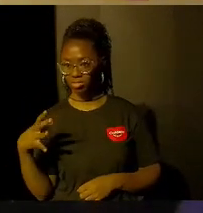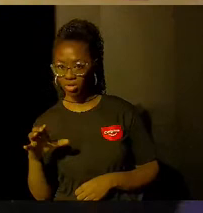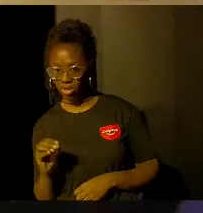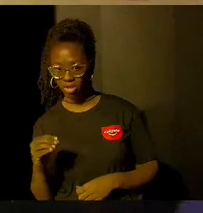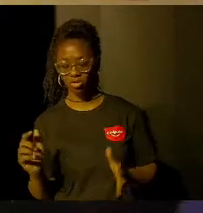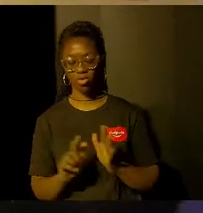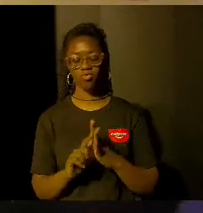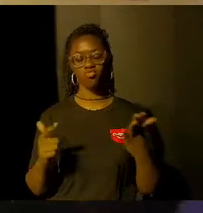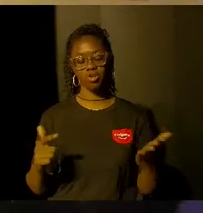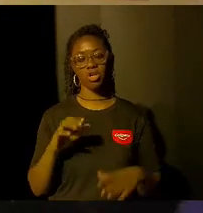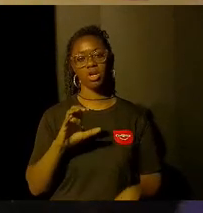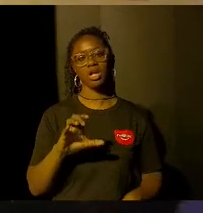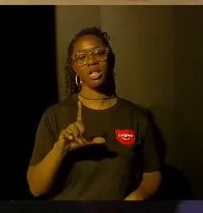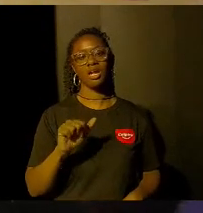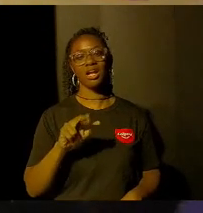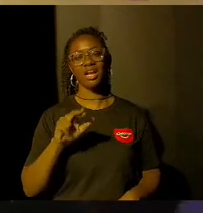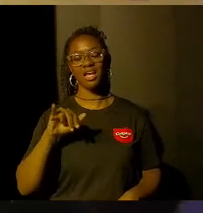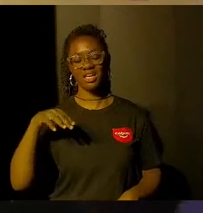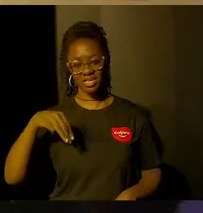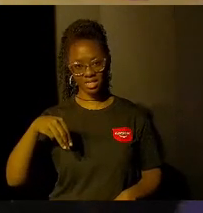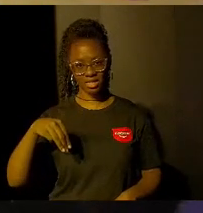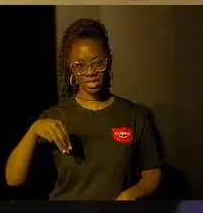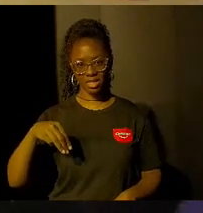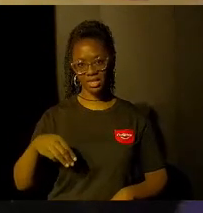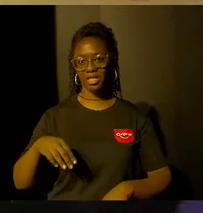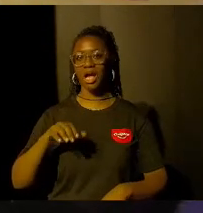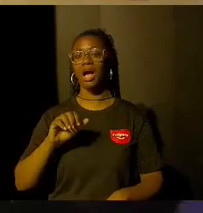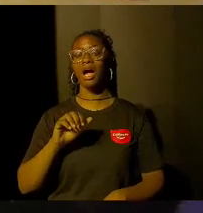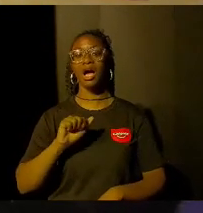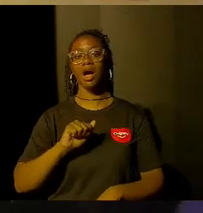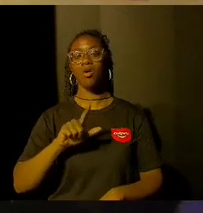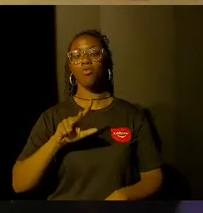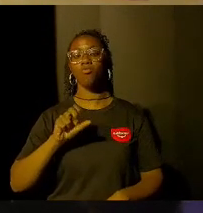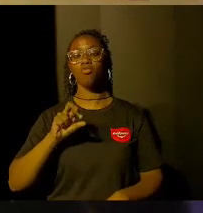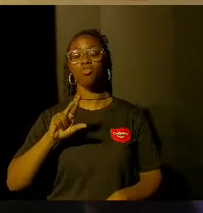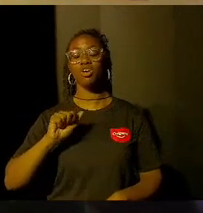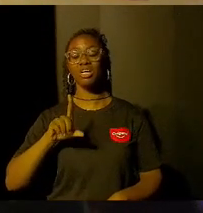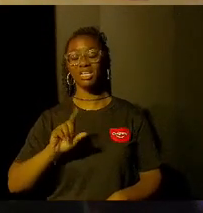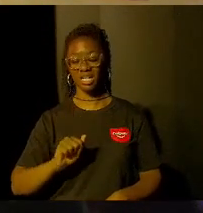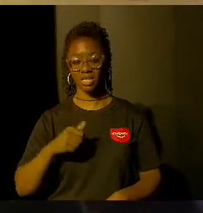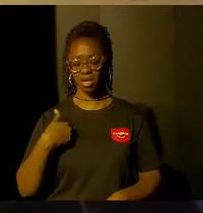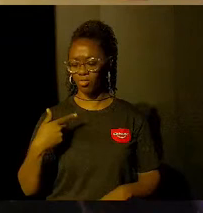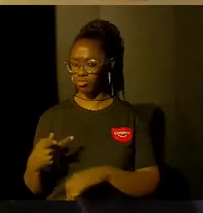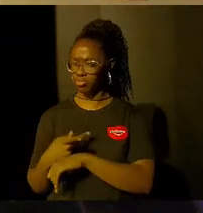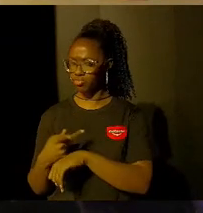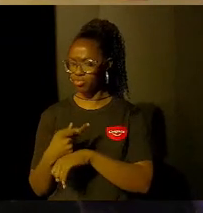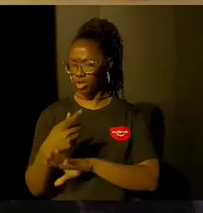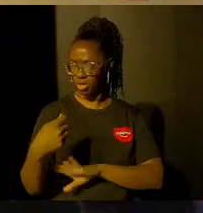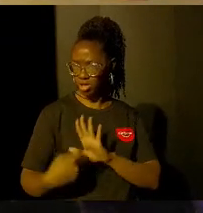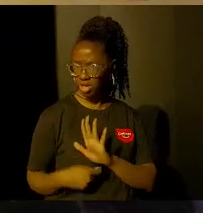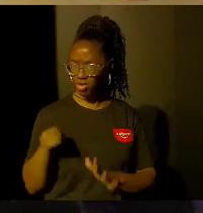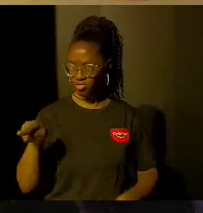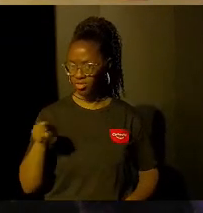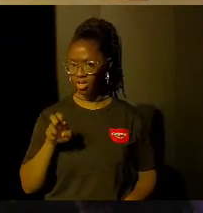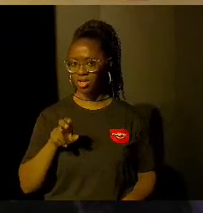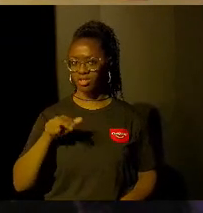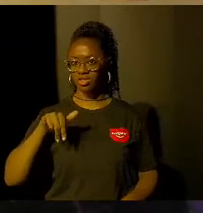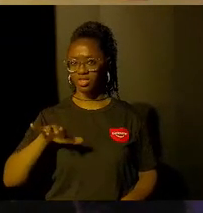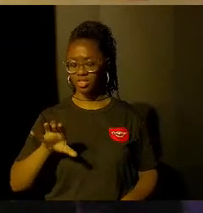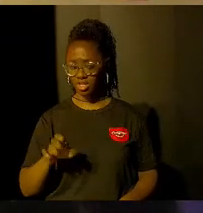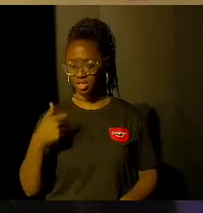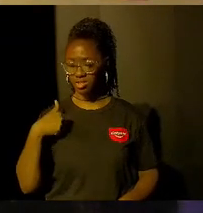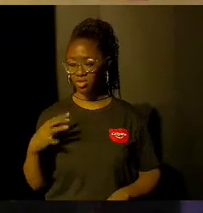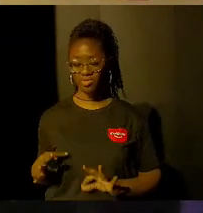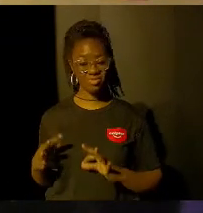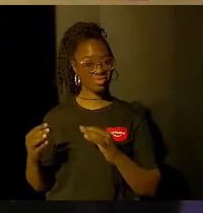num jornal chamado clarinho da Alvorada eu fiquei procurando no Clarinda Alvorada os textos da Eunice e tudo que eu encontrava fosse